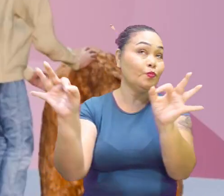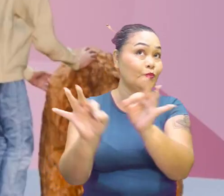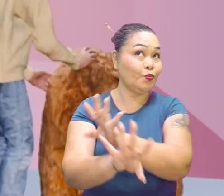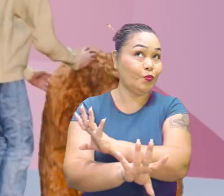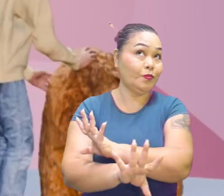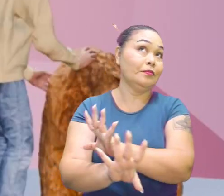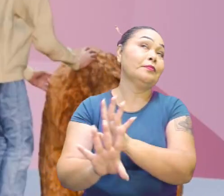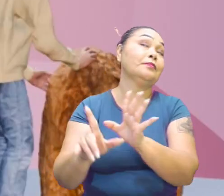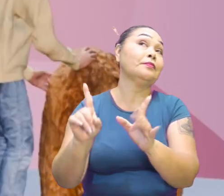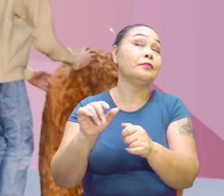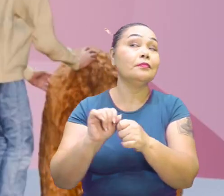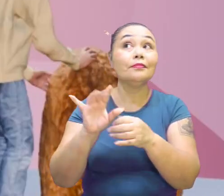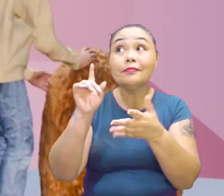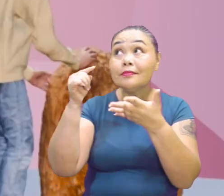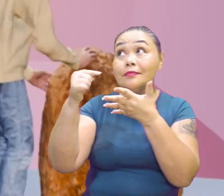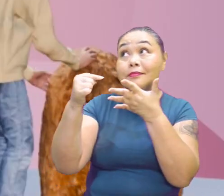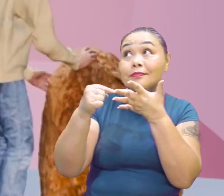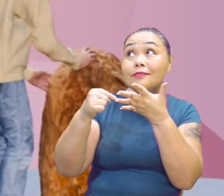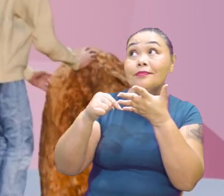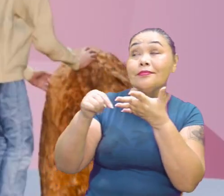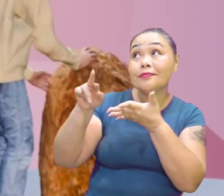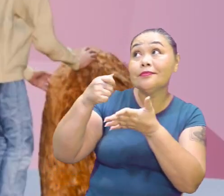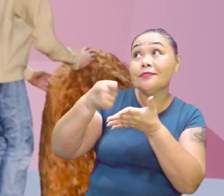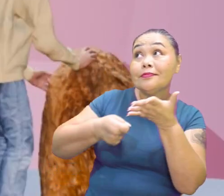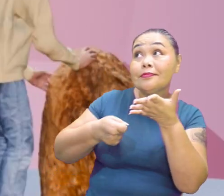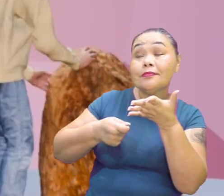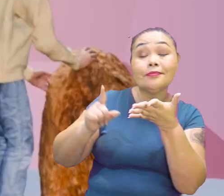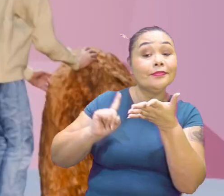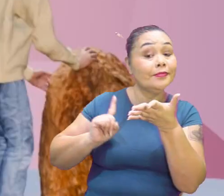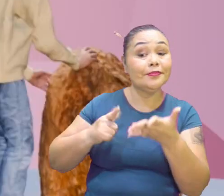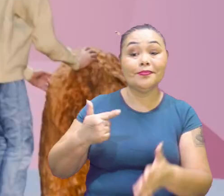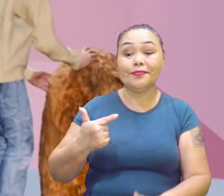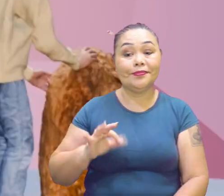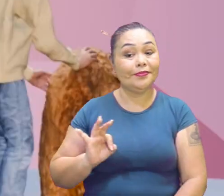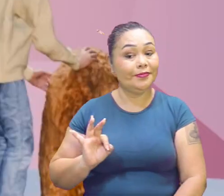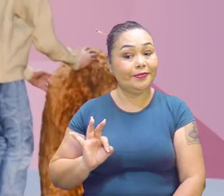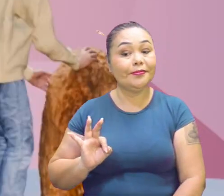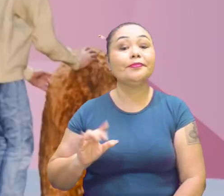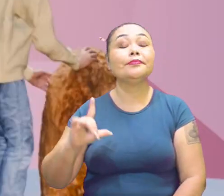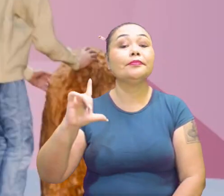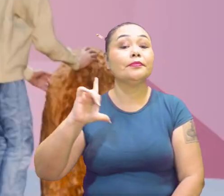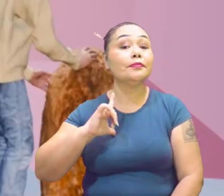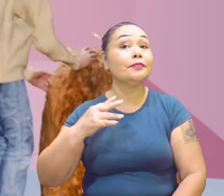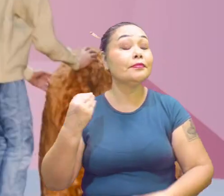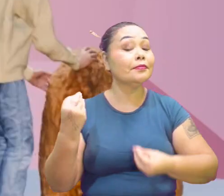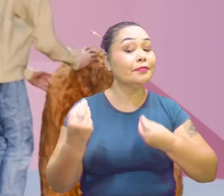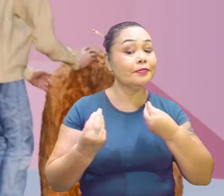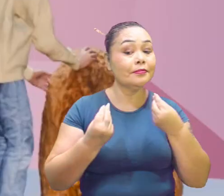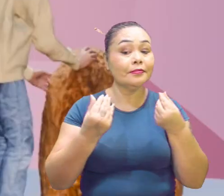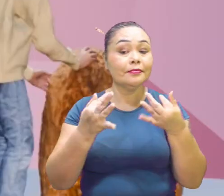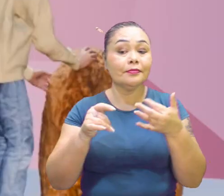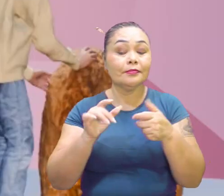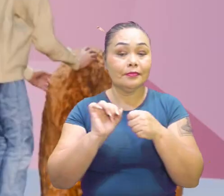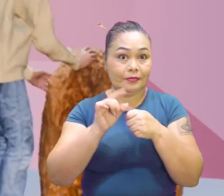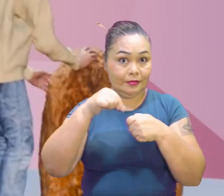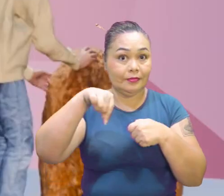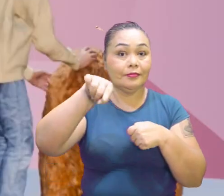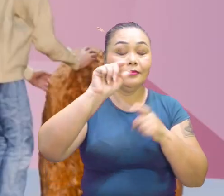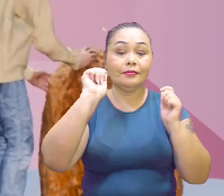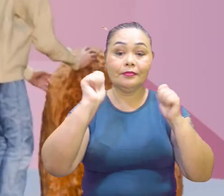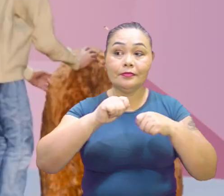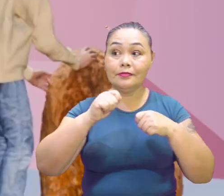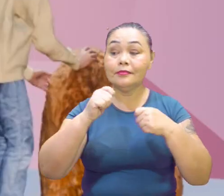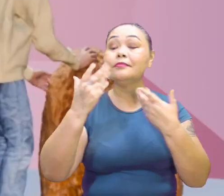redação. Eu vou decorar essa redação aqui. Não existe. Existem formas que os senhores